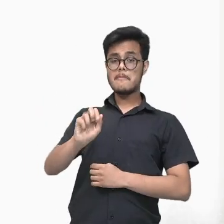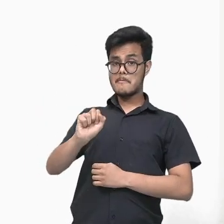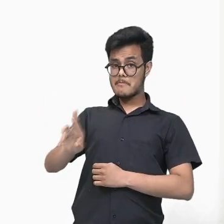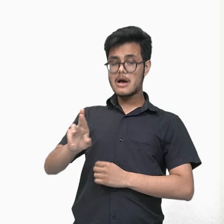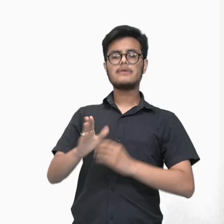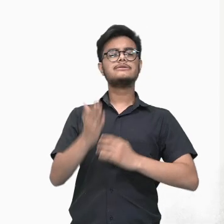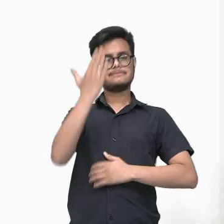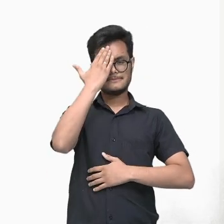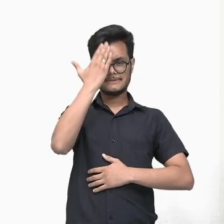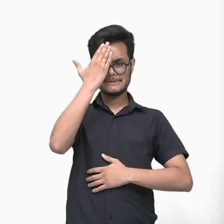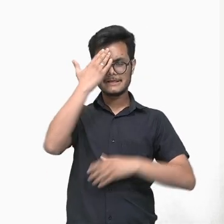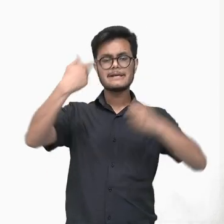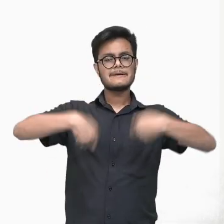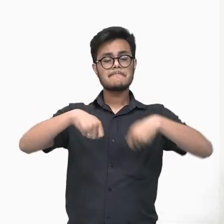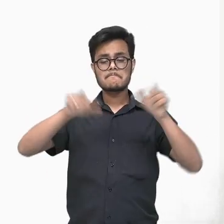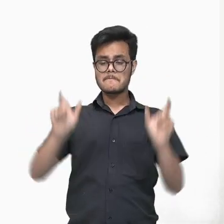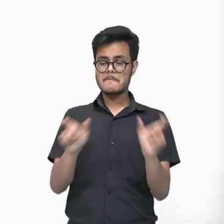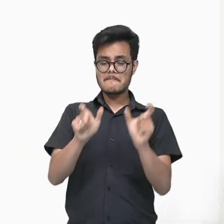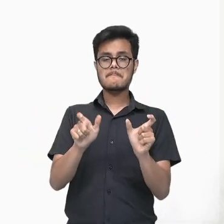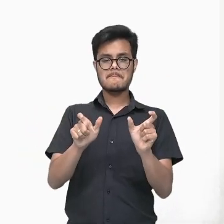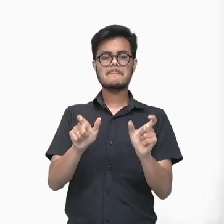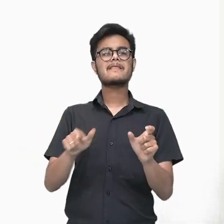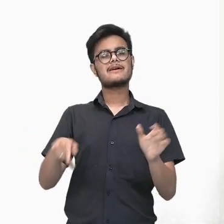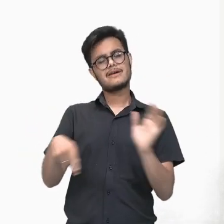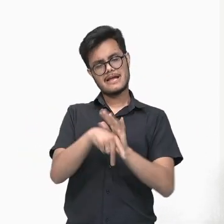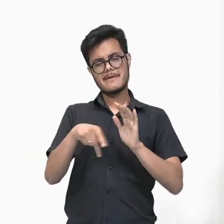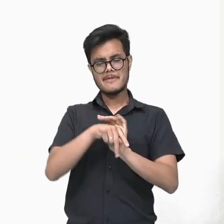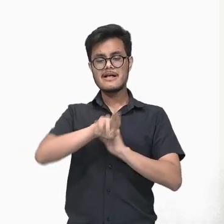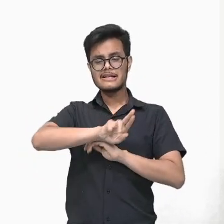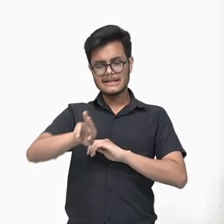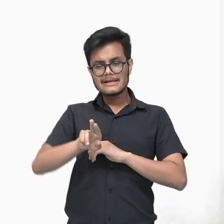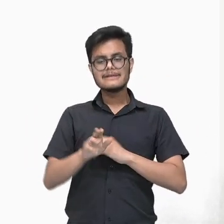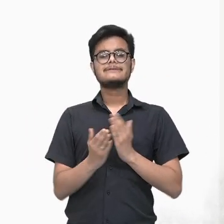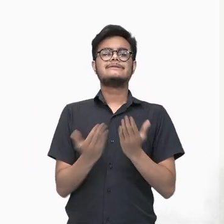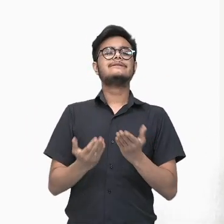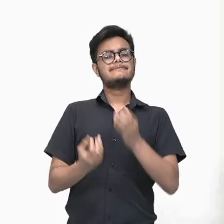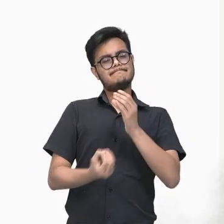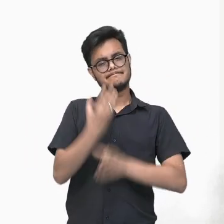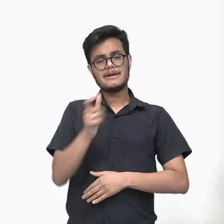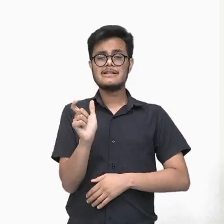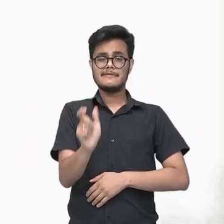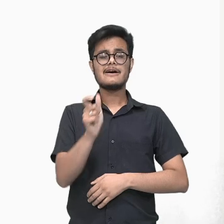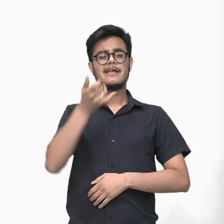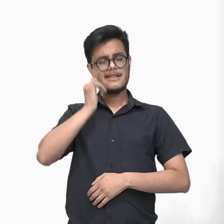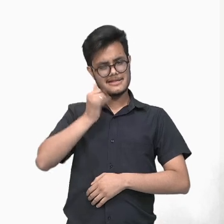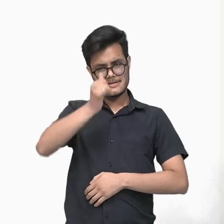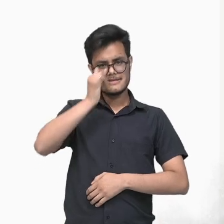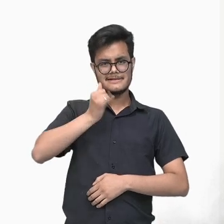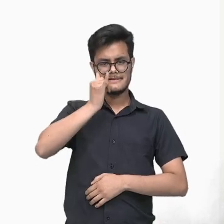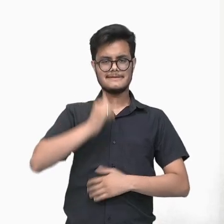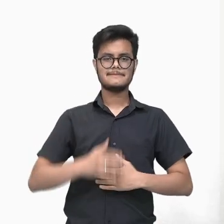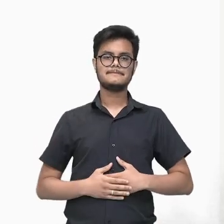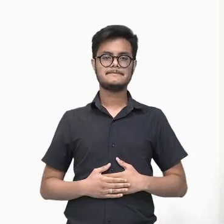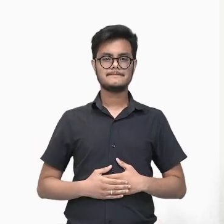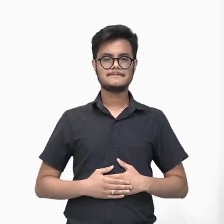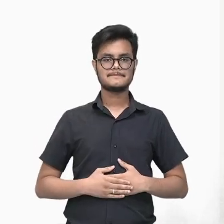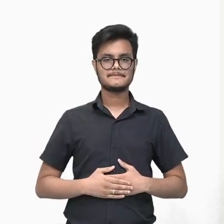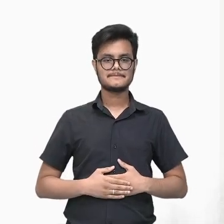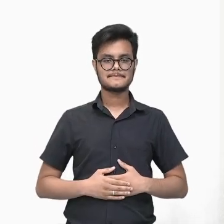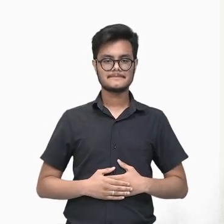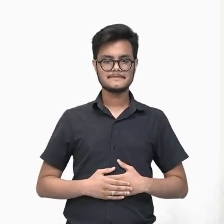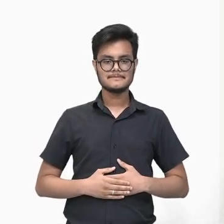que ele representa em grego elétron, e isto explica a origem da palavra eletricidade.